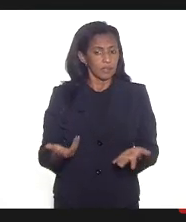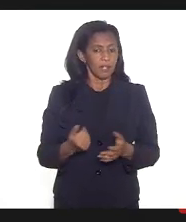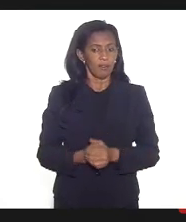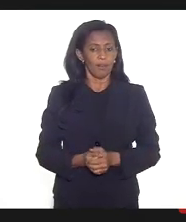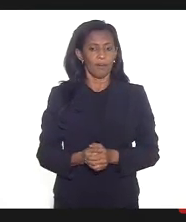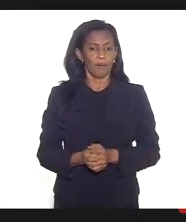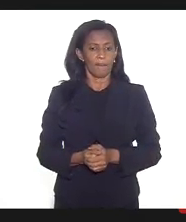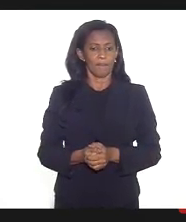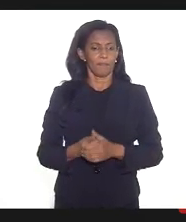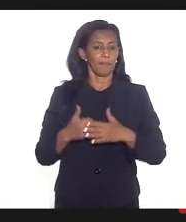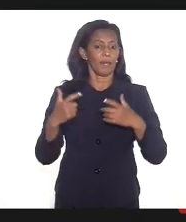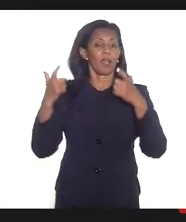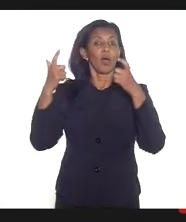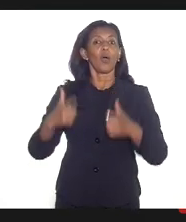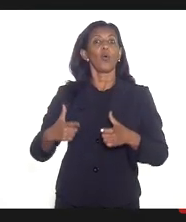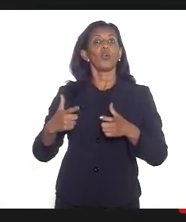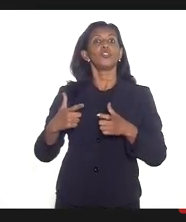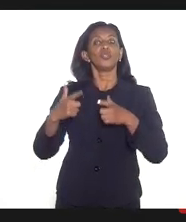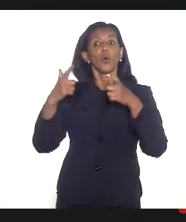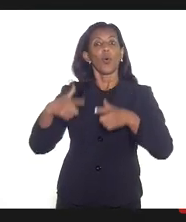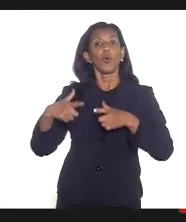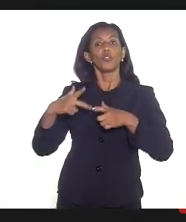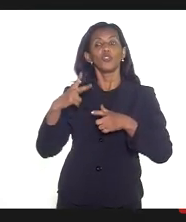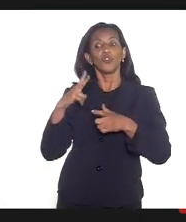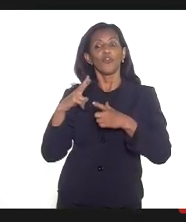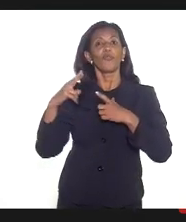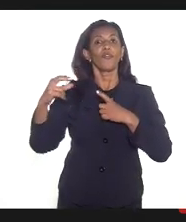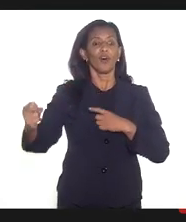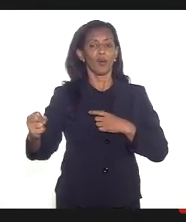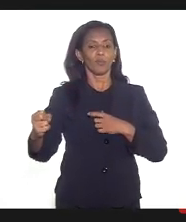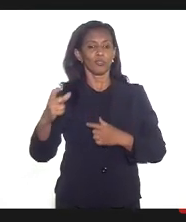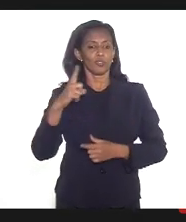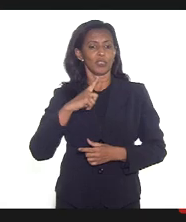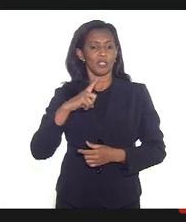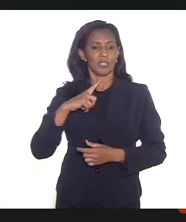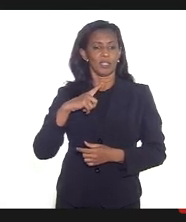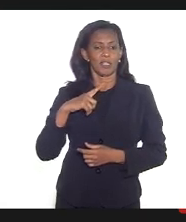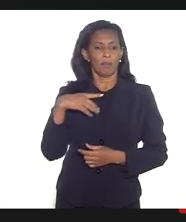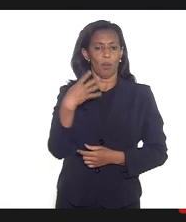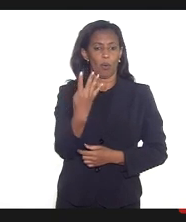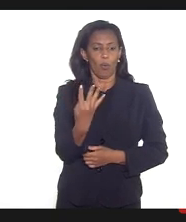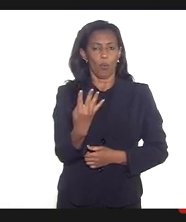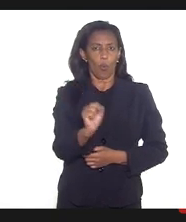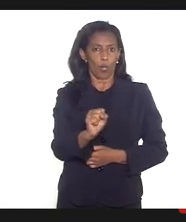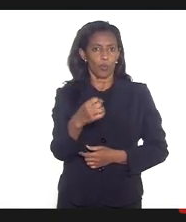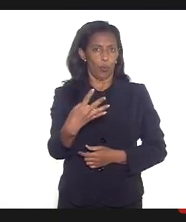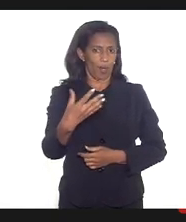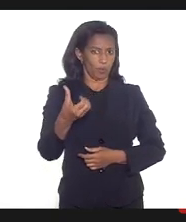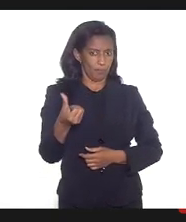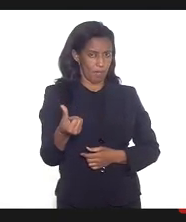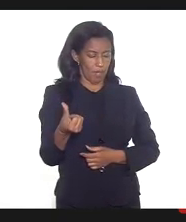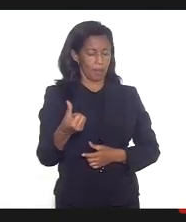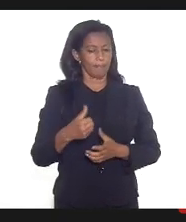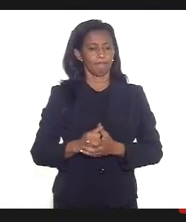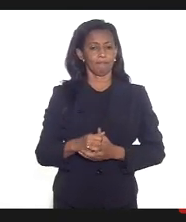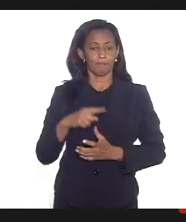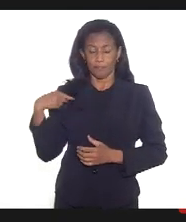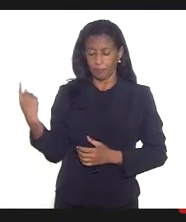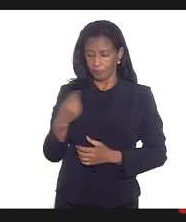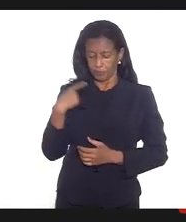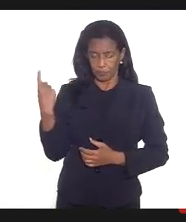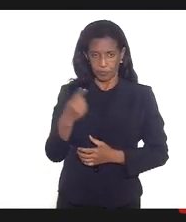Para onde vamos a gente tem uma bpf há 846 no Supremo Tribunal Federal nós da